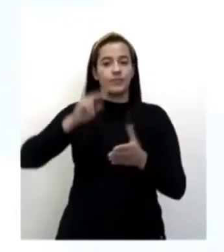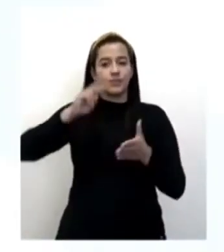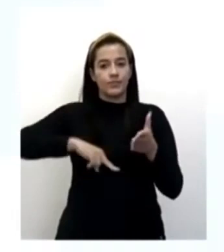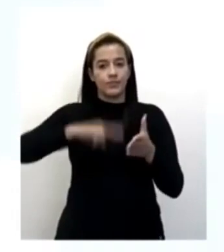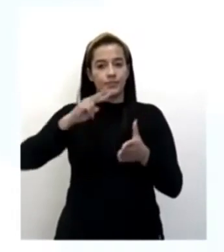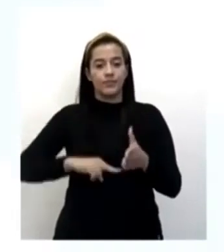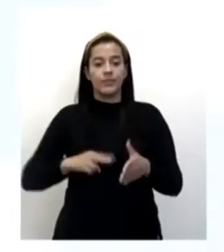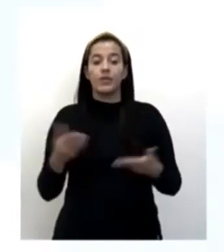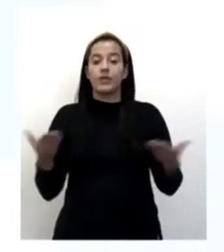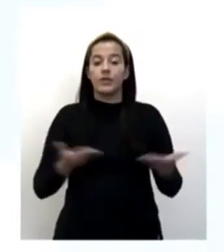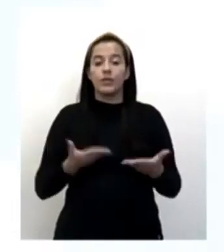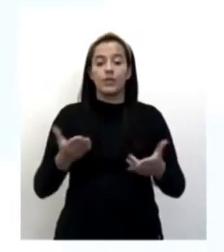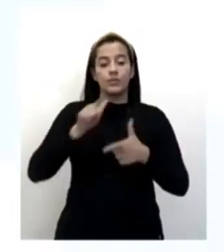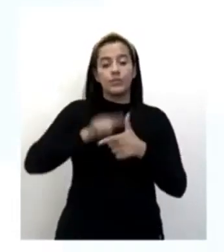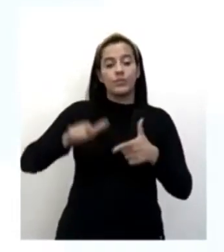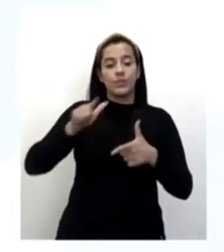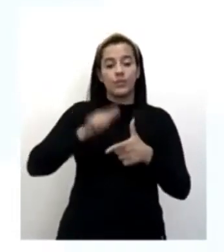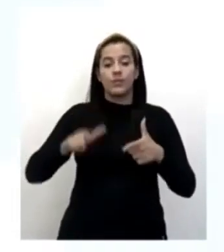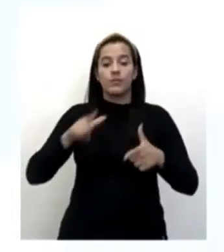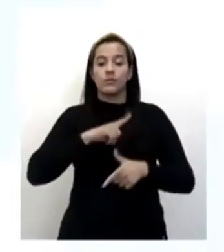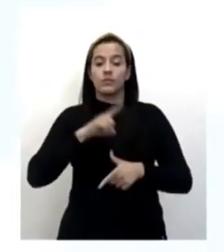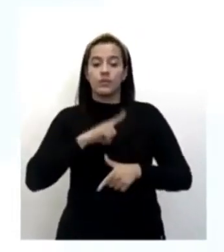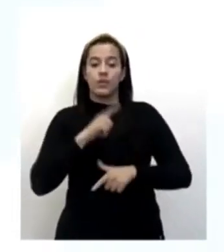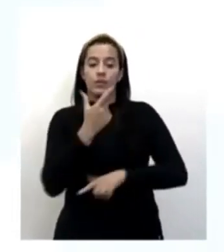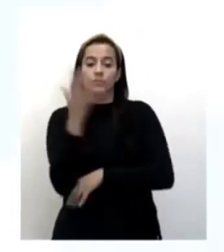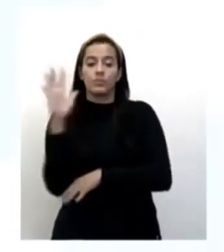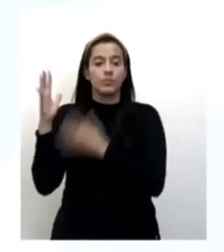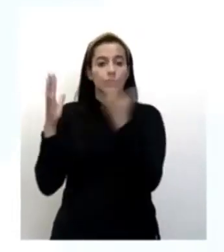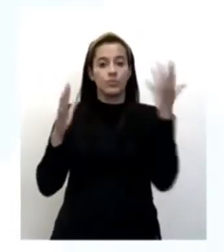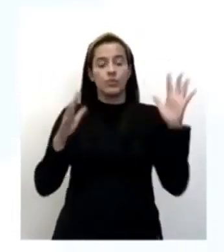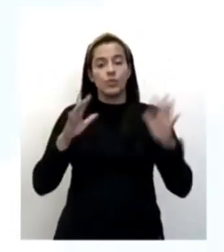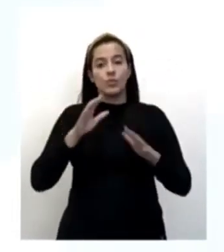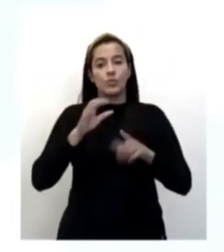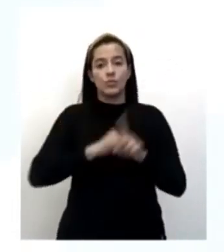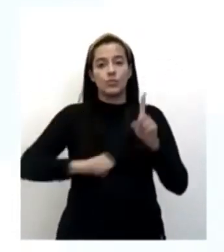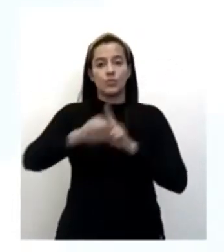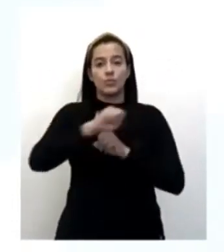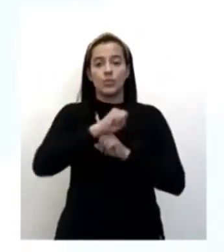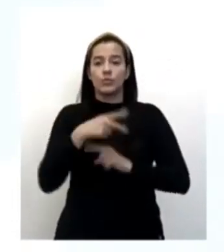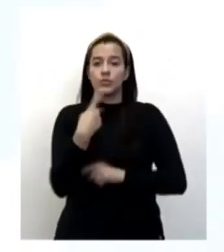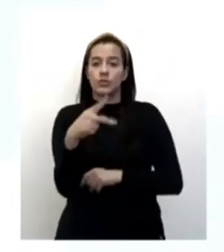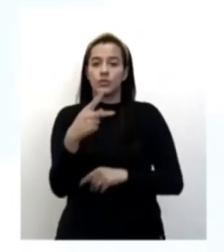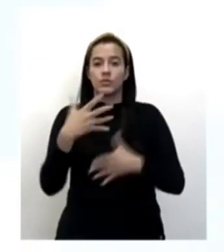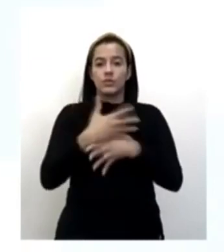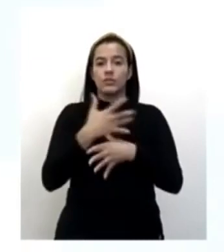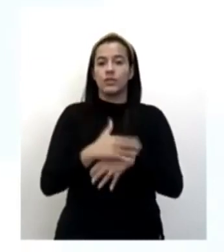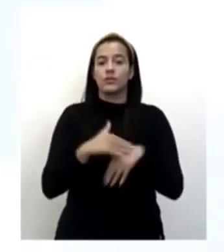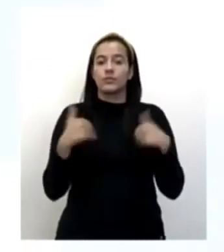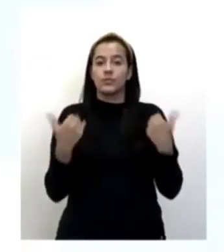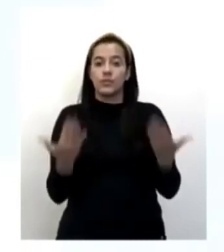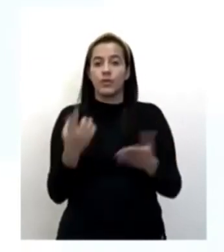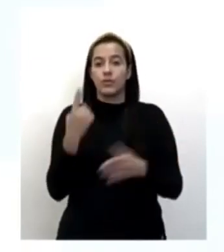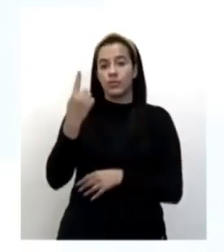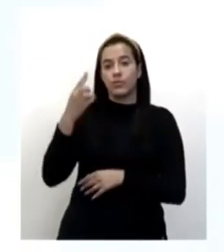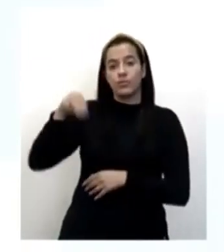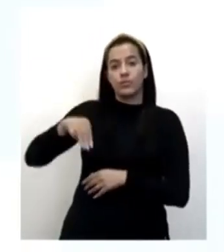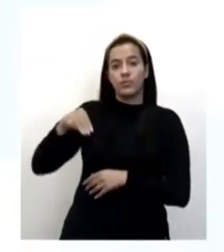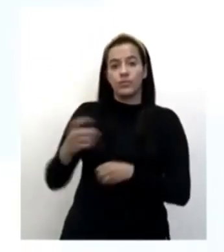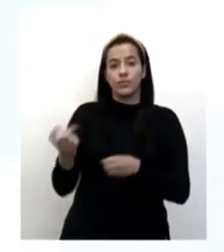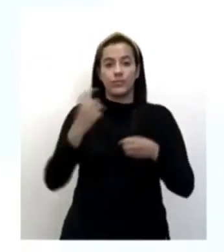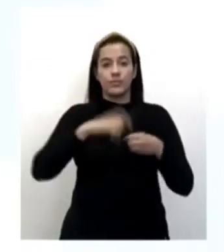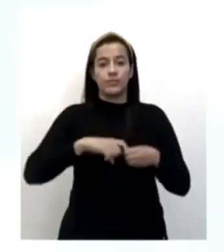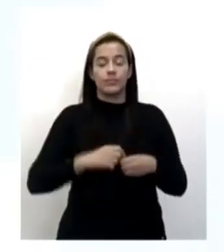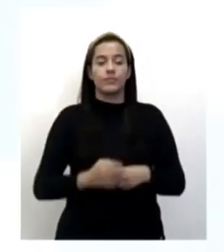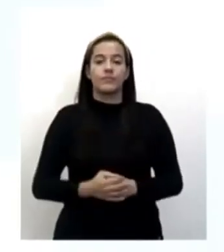quais problemas socioespaciais e ambientais existem na sua cidade? Um minutinho. Um minutinho, até